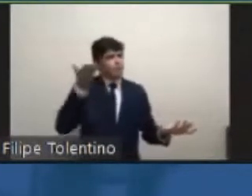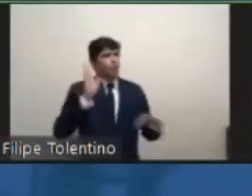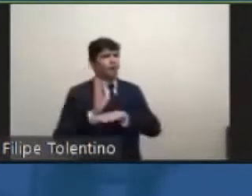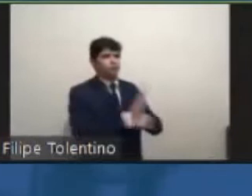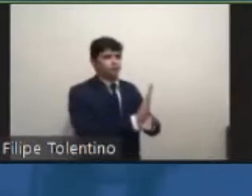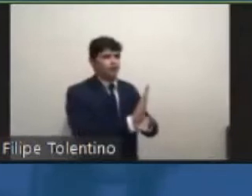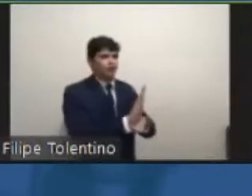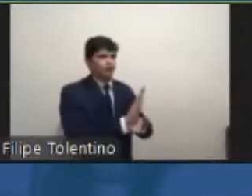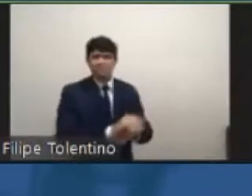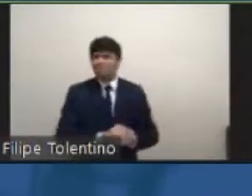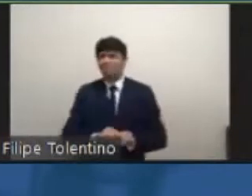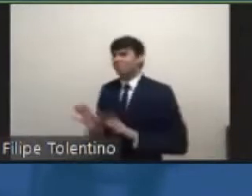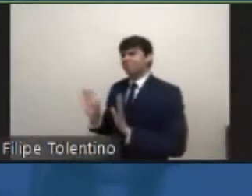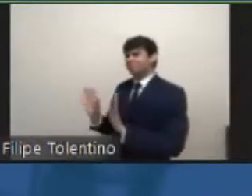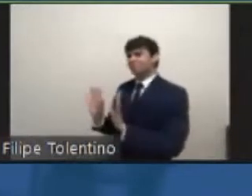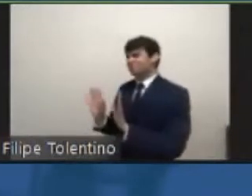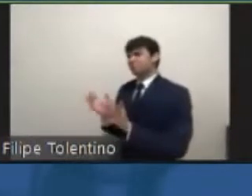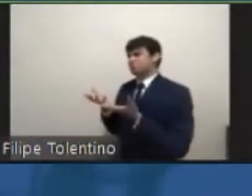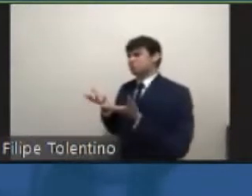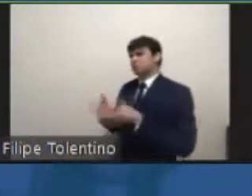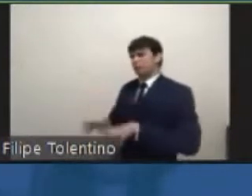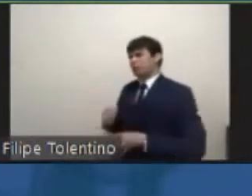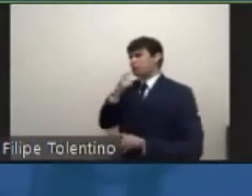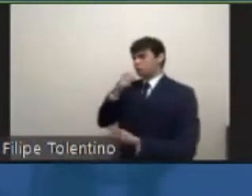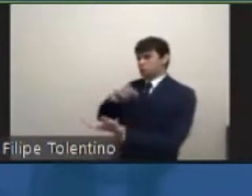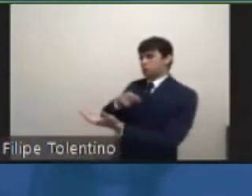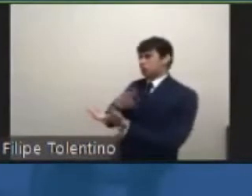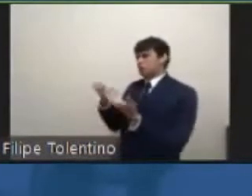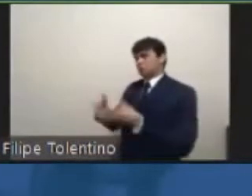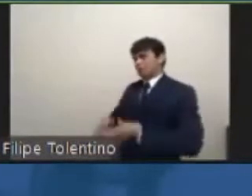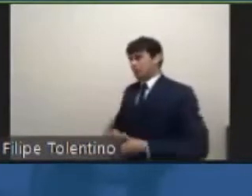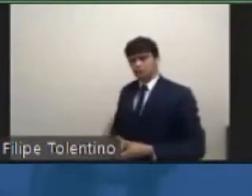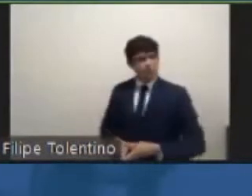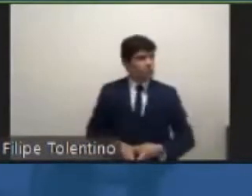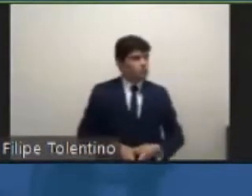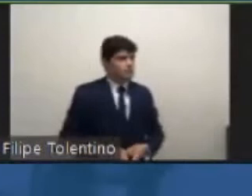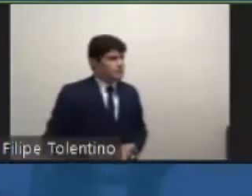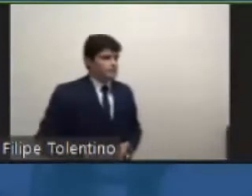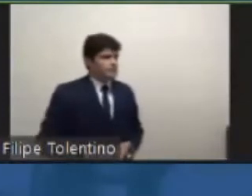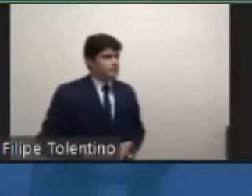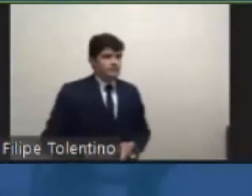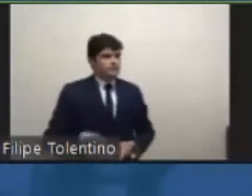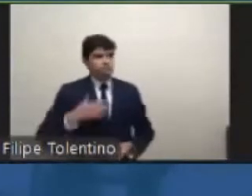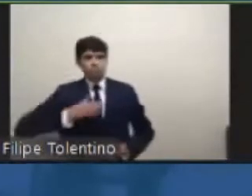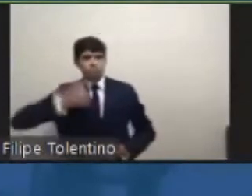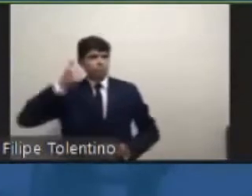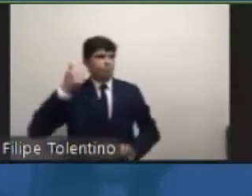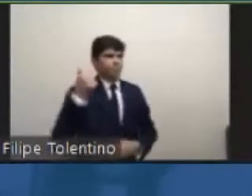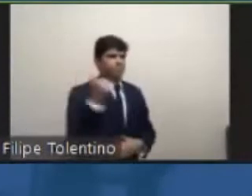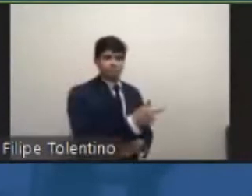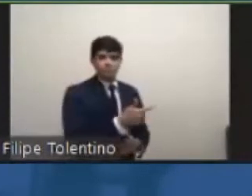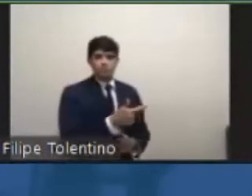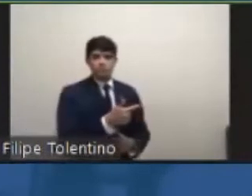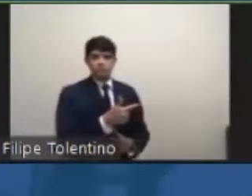que não é objetável para o paciente. Será que um médico que está nessa situação, ele comete crime de omissão de socorro se o paciente vier a